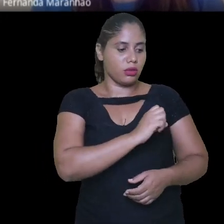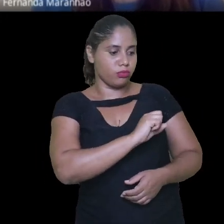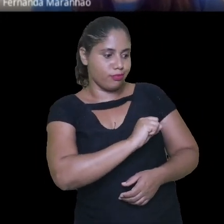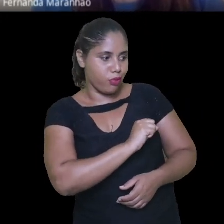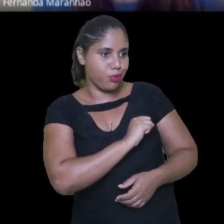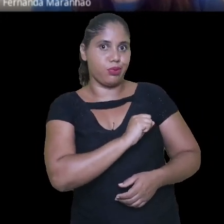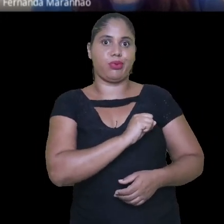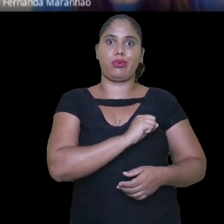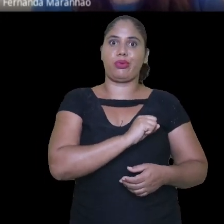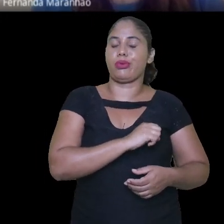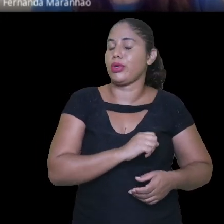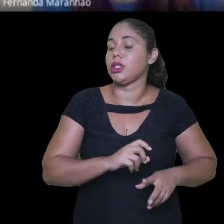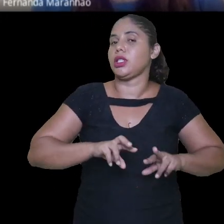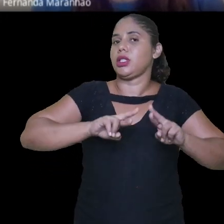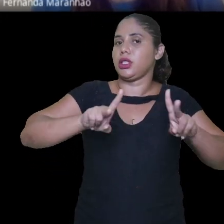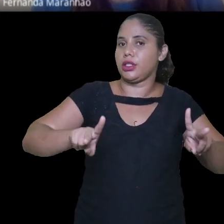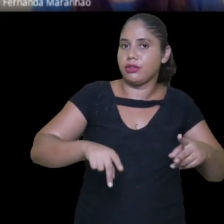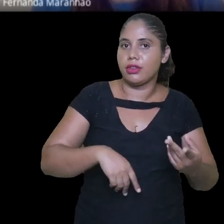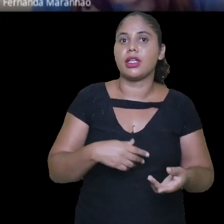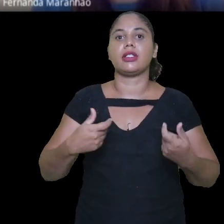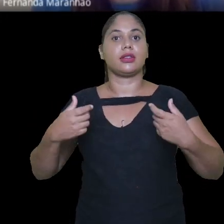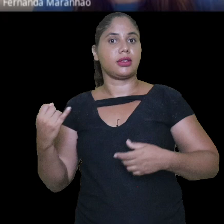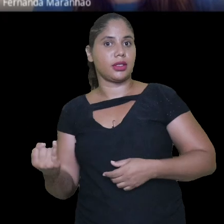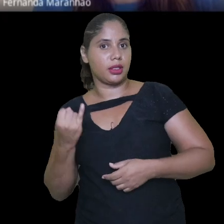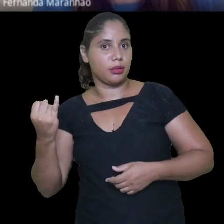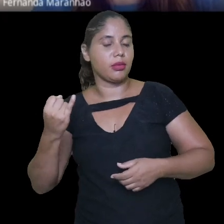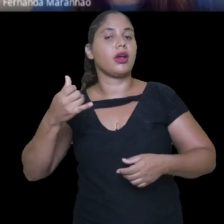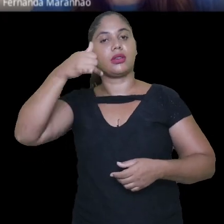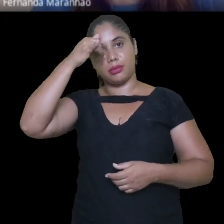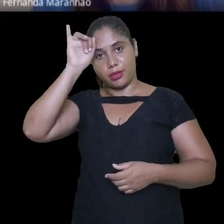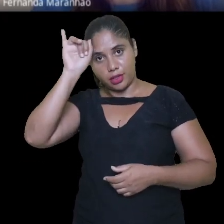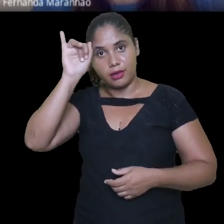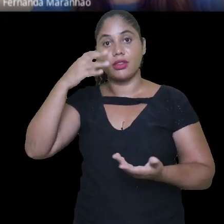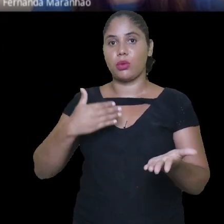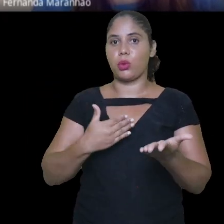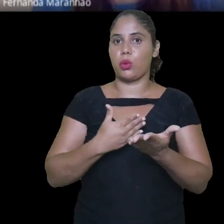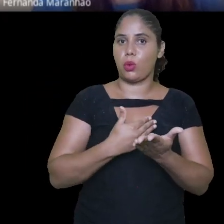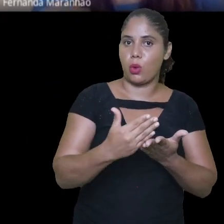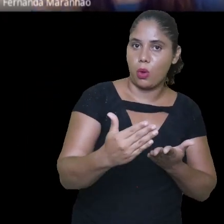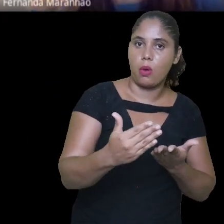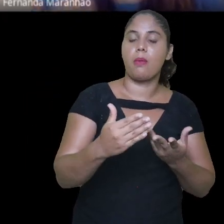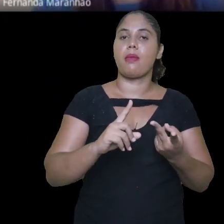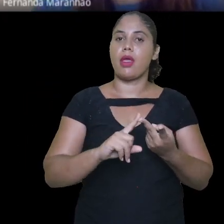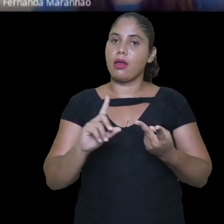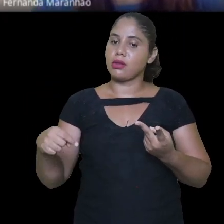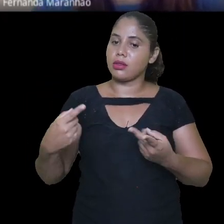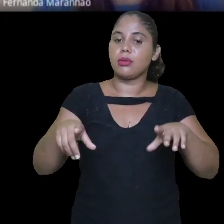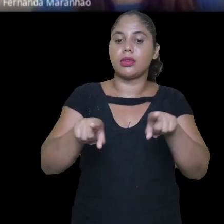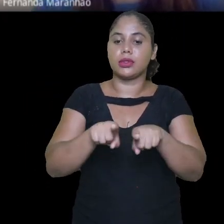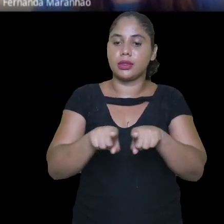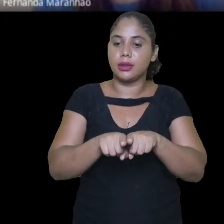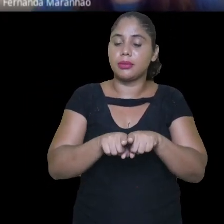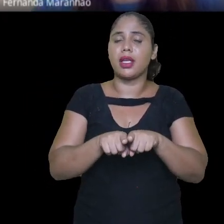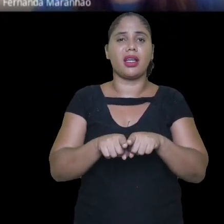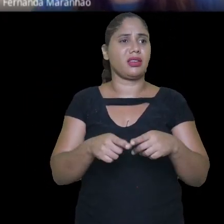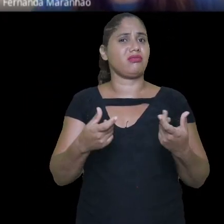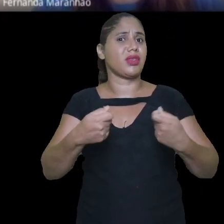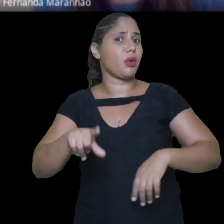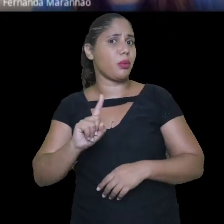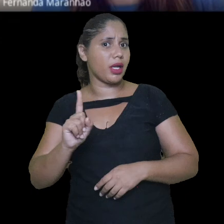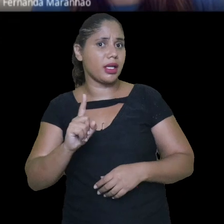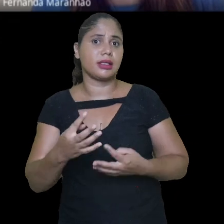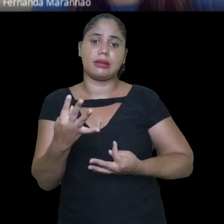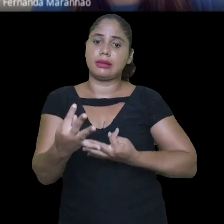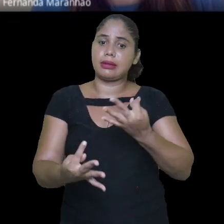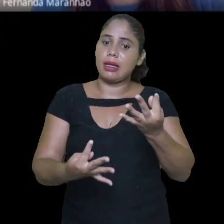prevenção primária e secundária, tentando não precisar de um tratamento que custo efetivo sai mais caro e com mais